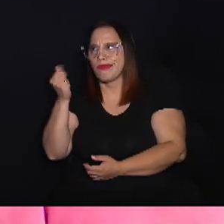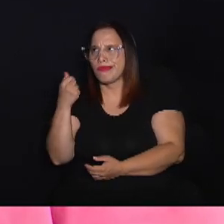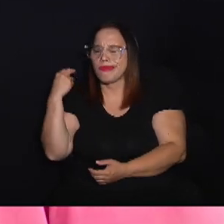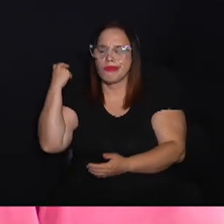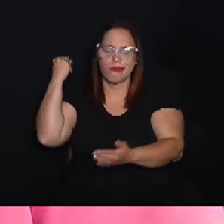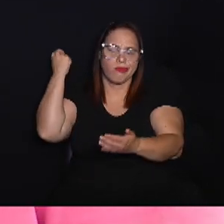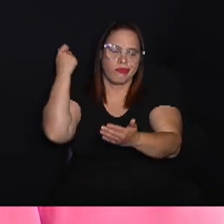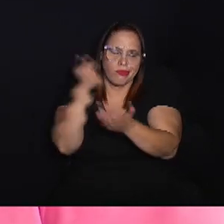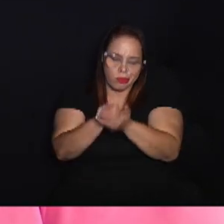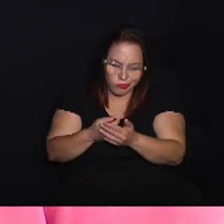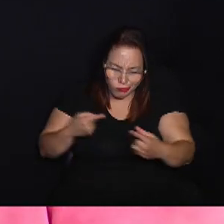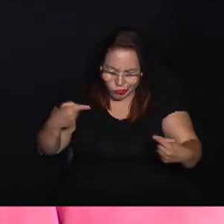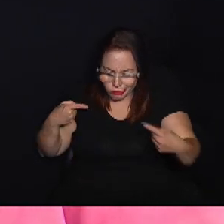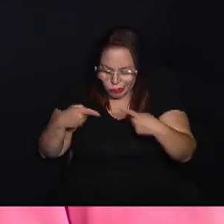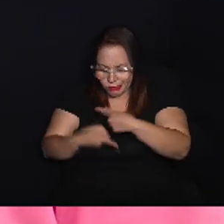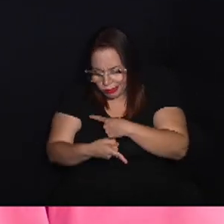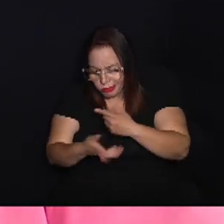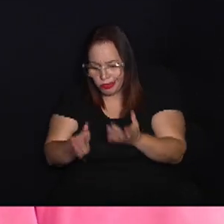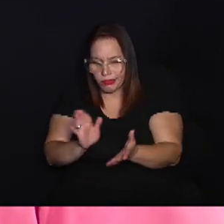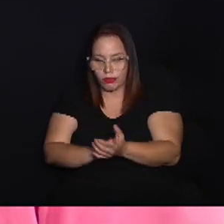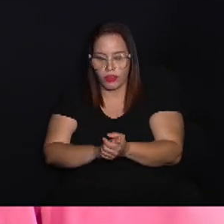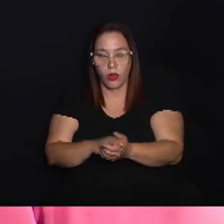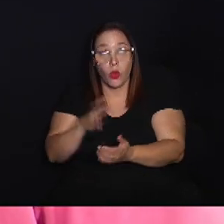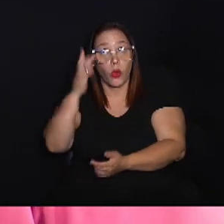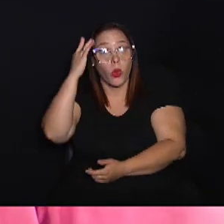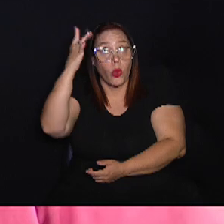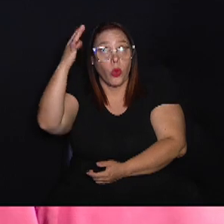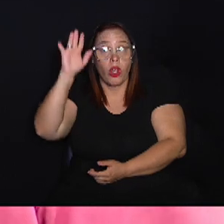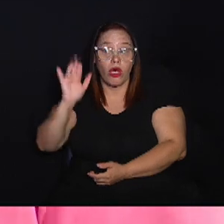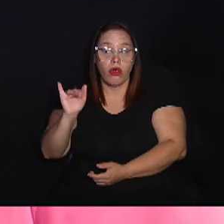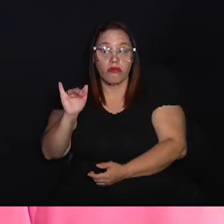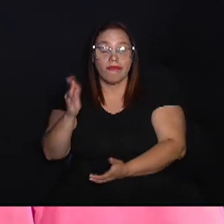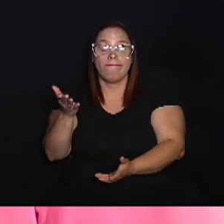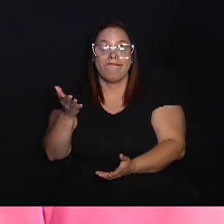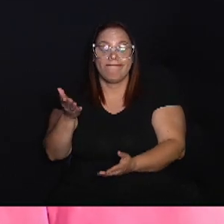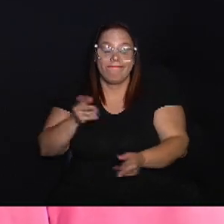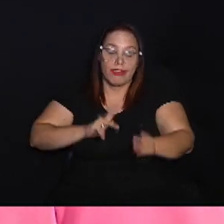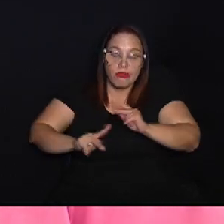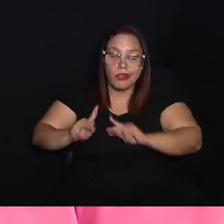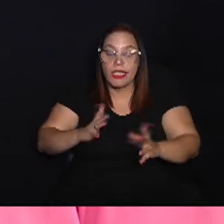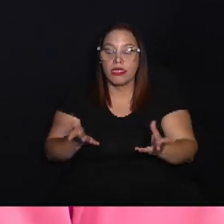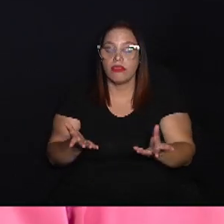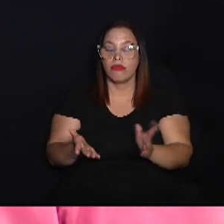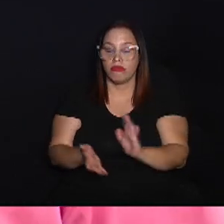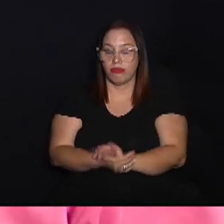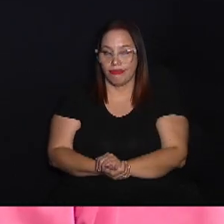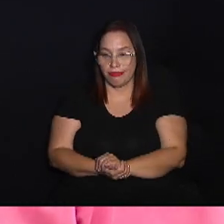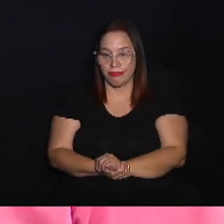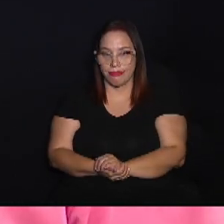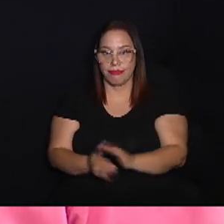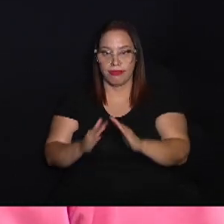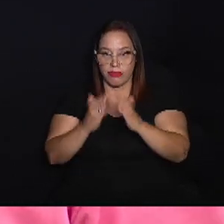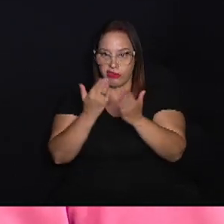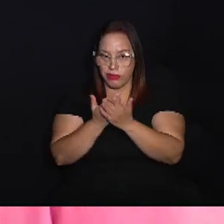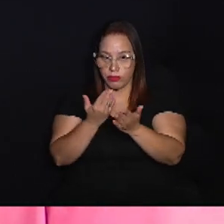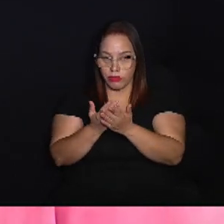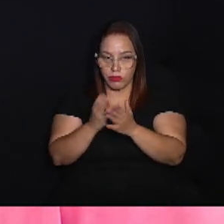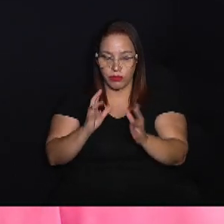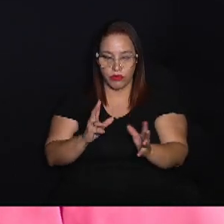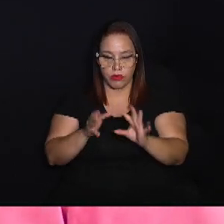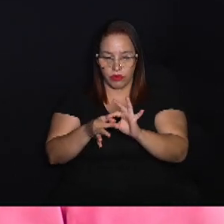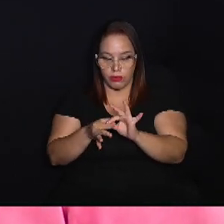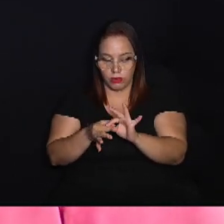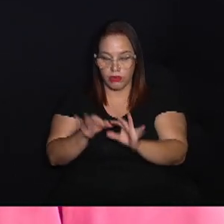esse entrecruzamento entre o saber científico e o saber popular, né? A Escola de Educação Integral, ela tem